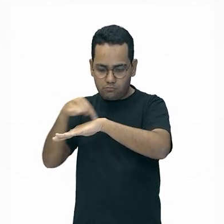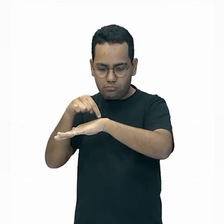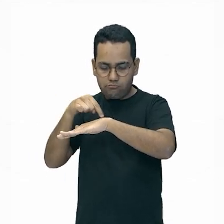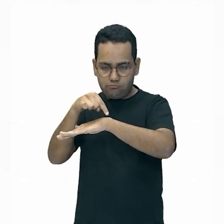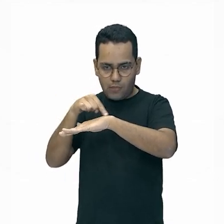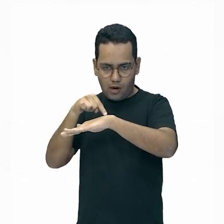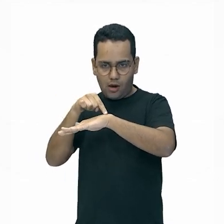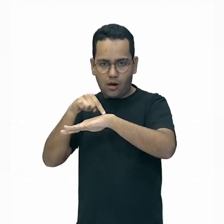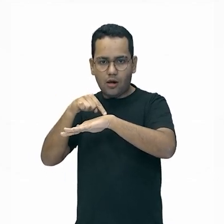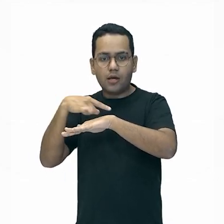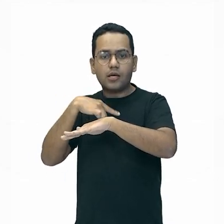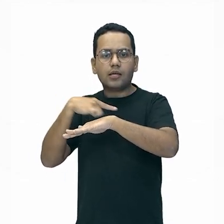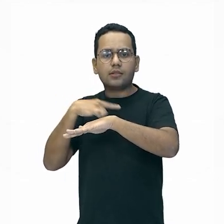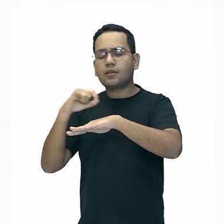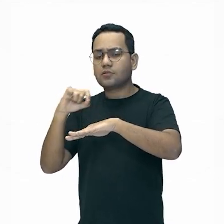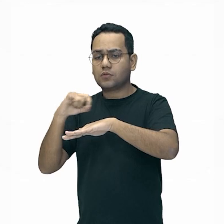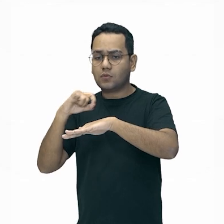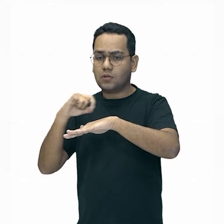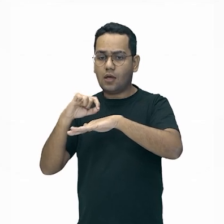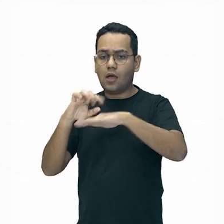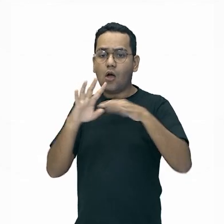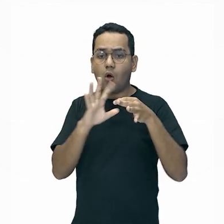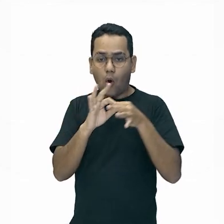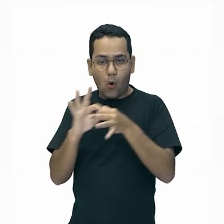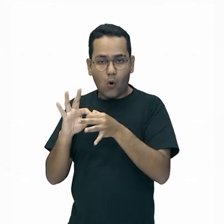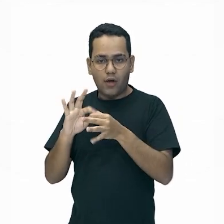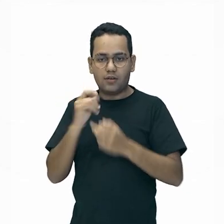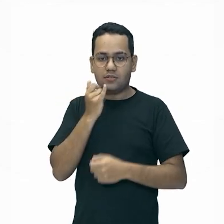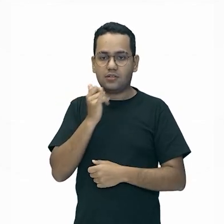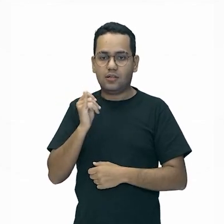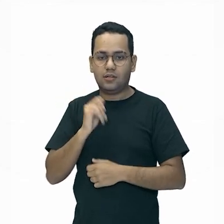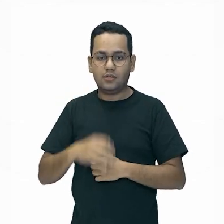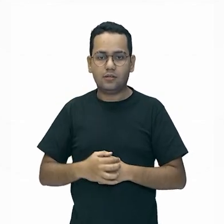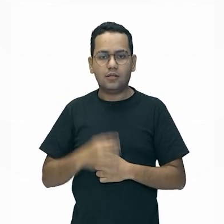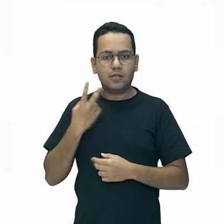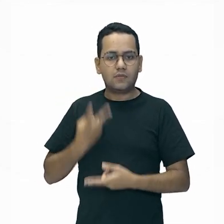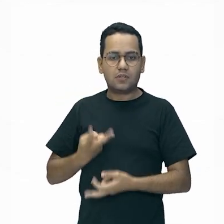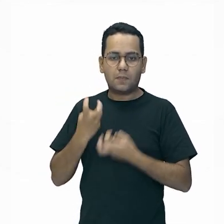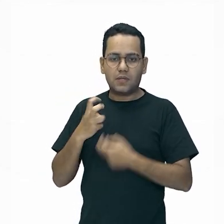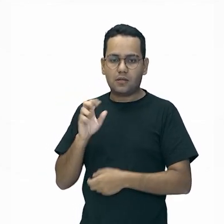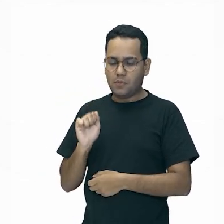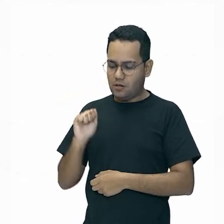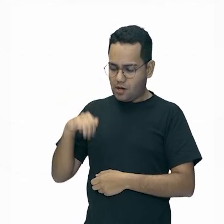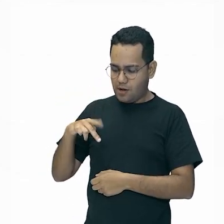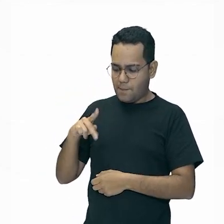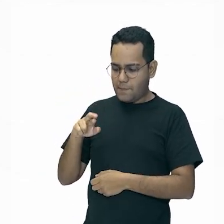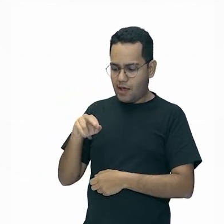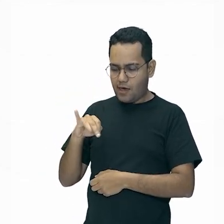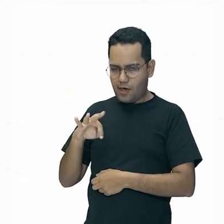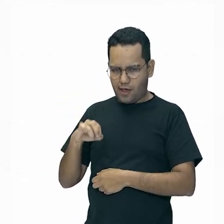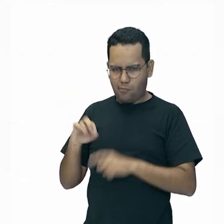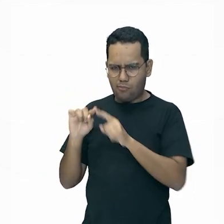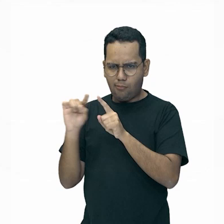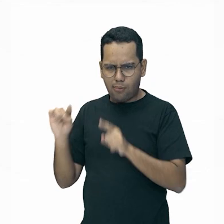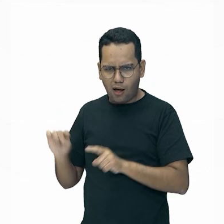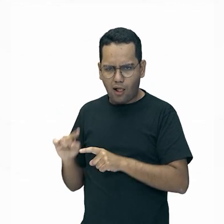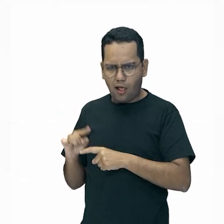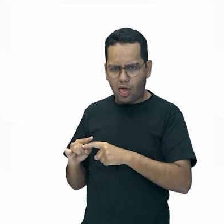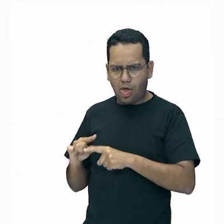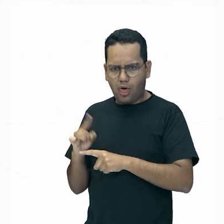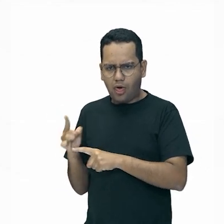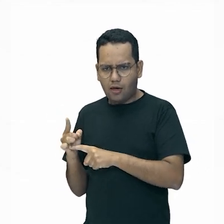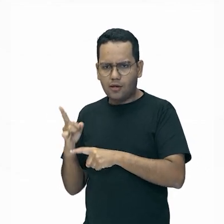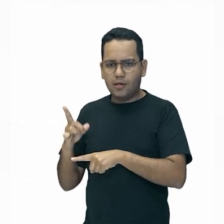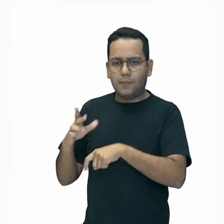corrente elétrica, que a gente vai ver ali no amperímetro, tá, pessoal? Portanto, eu vou aproveitar aí o fenômeno do